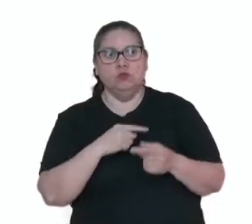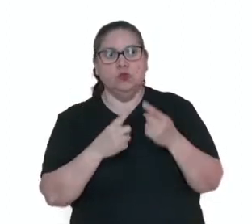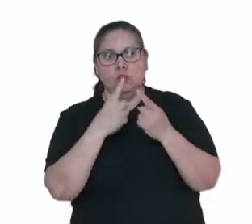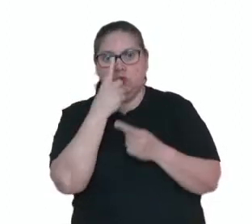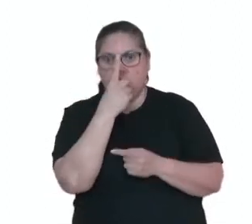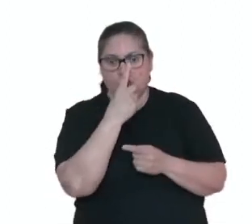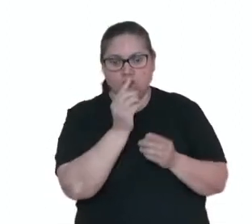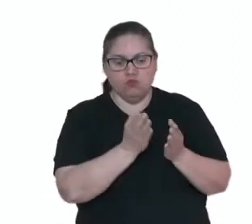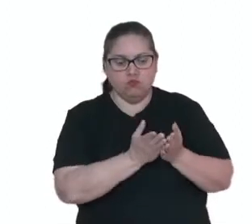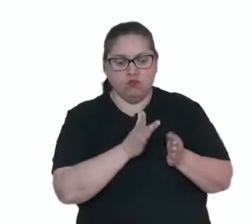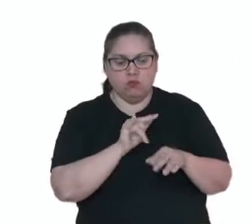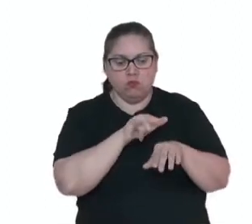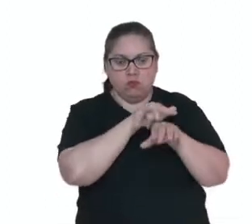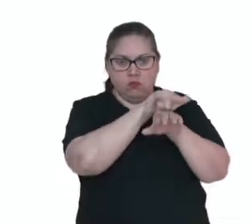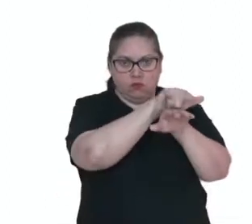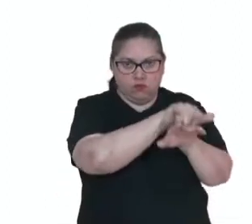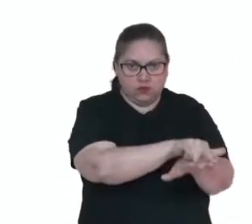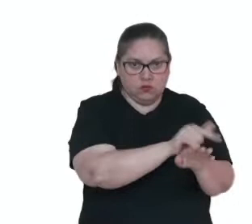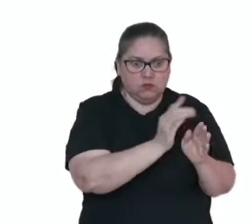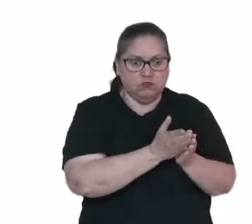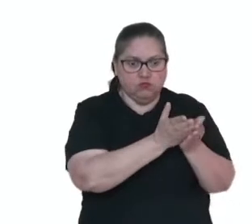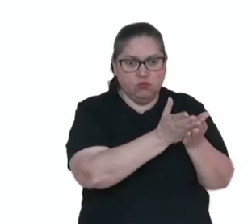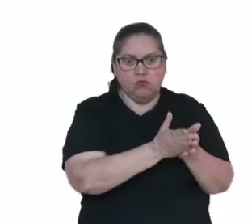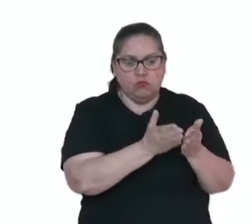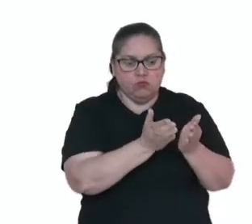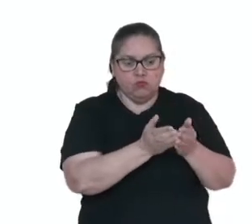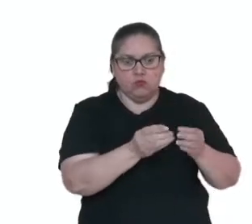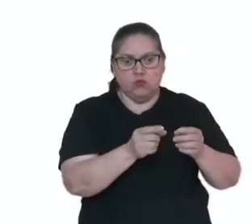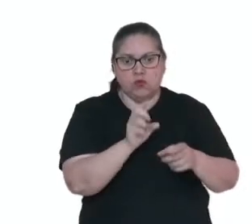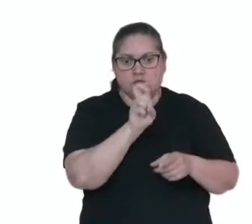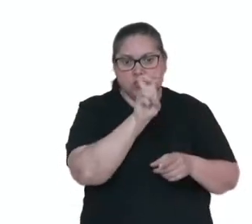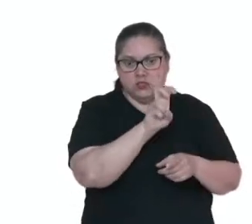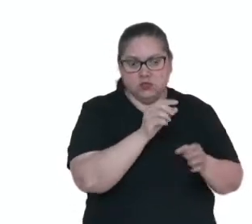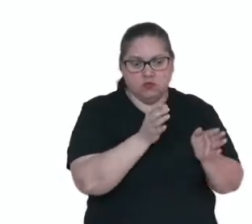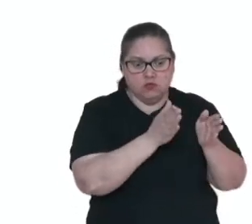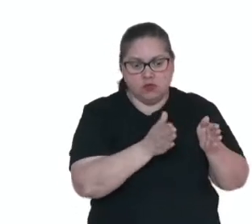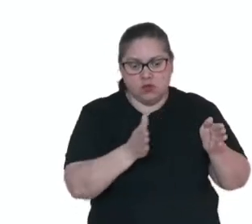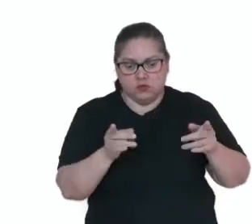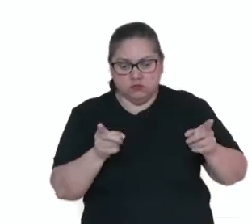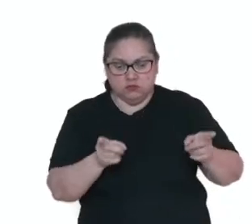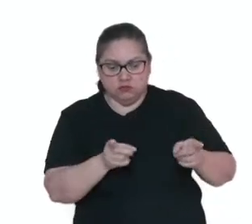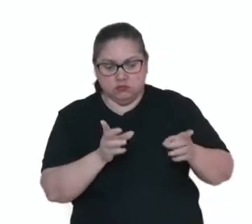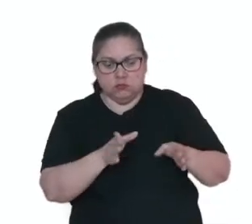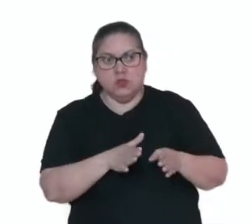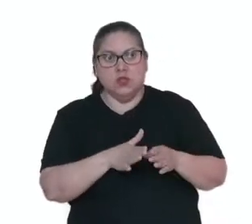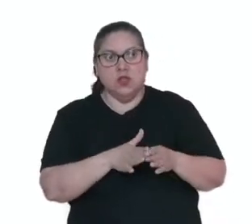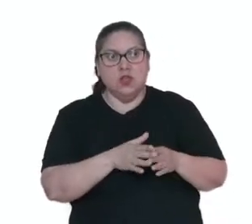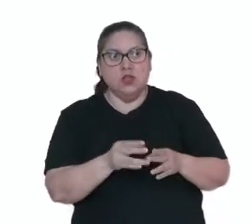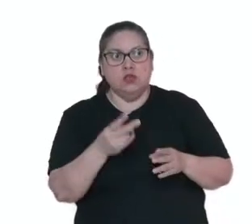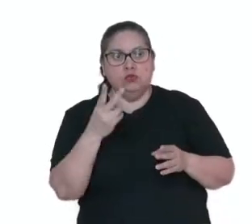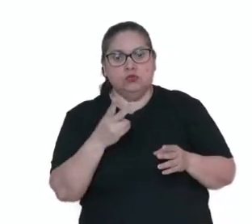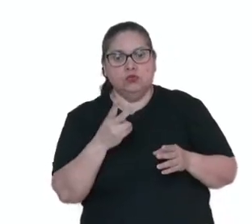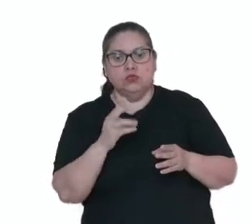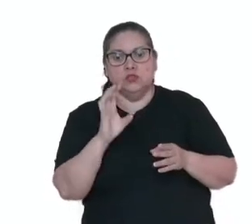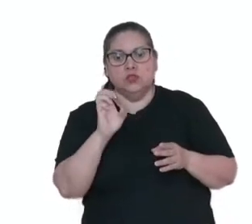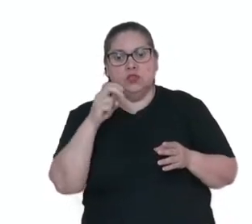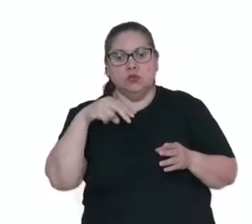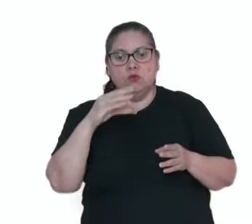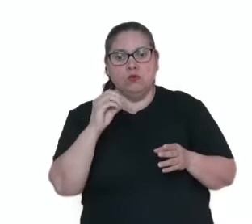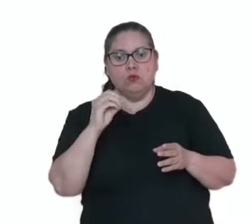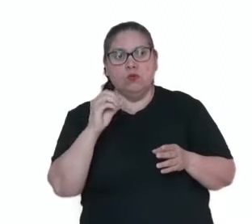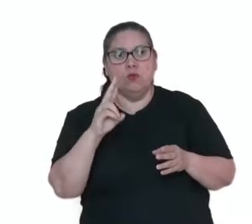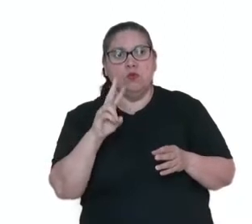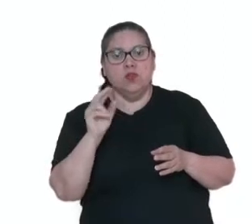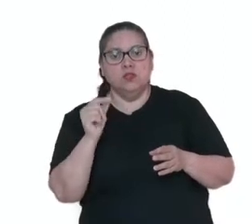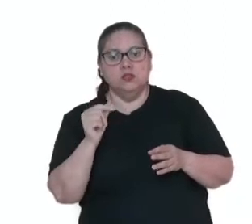um porta-aviões, que é um navio de 5 casas de comprimento, 2 encouraçados, que